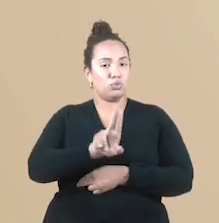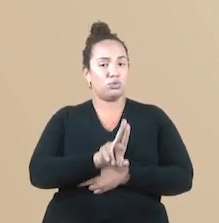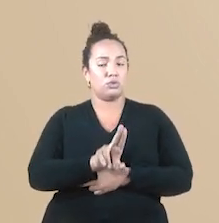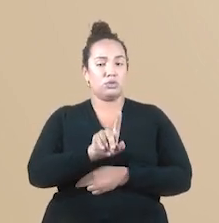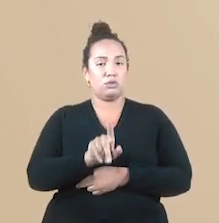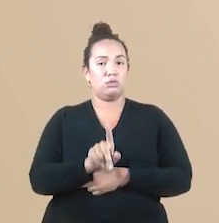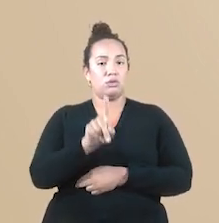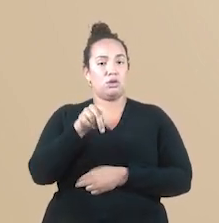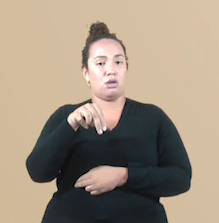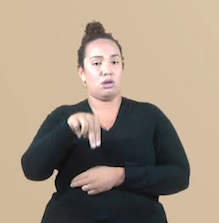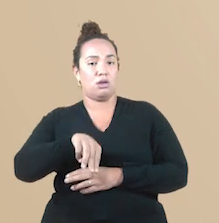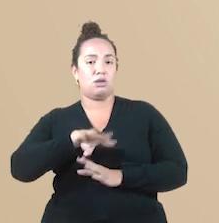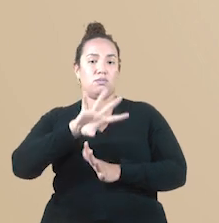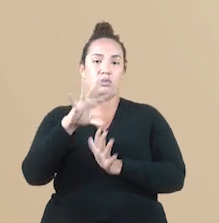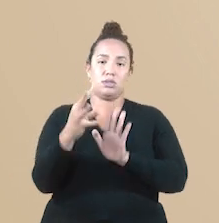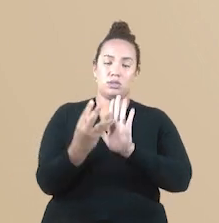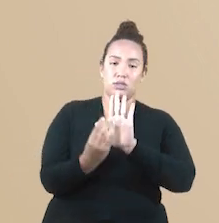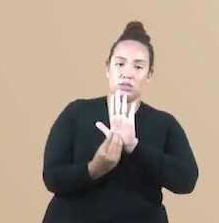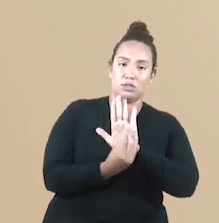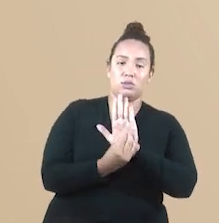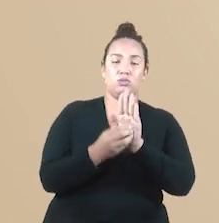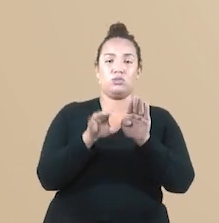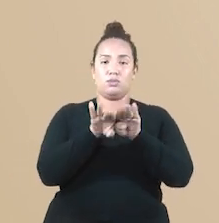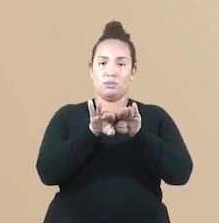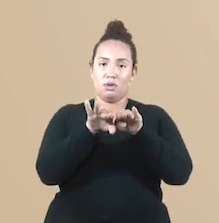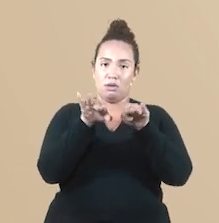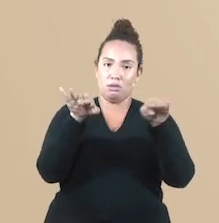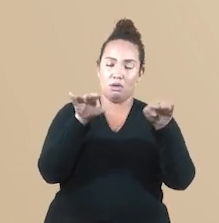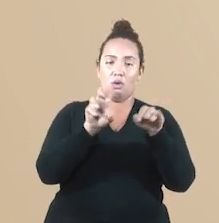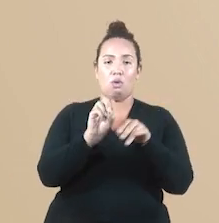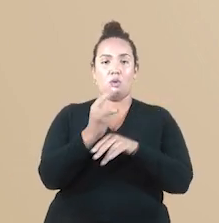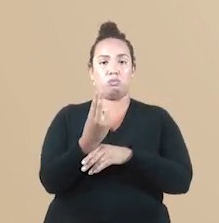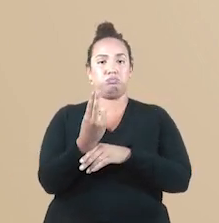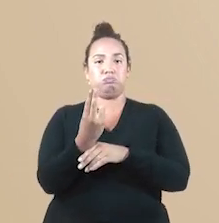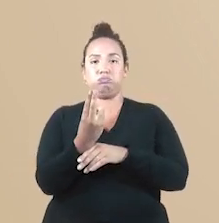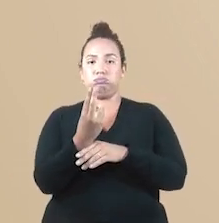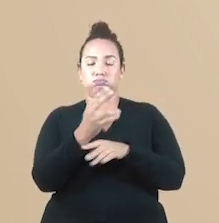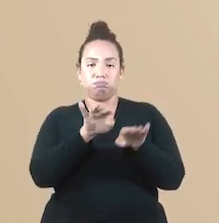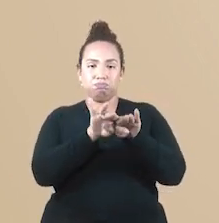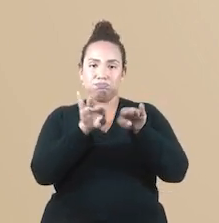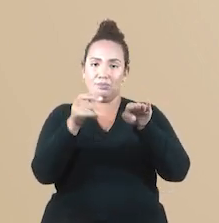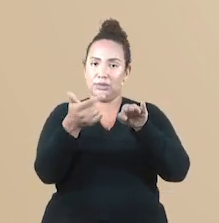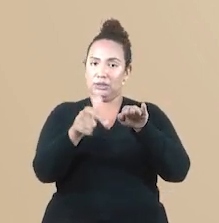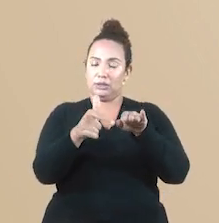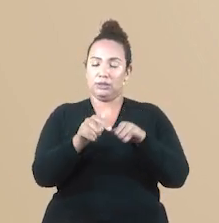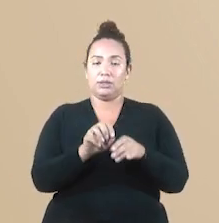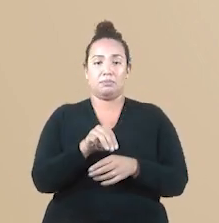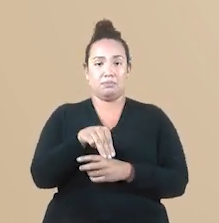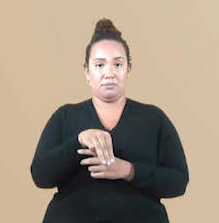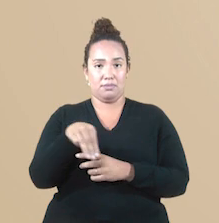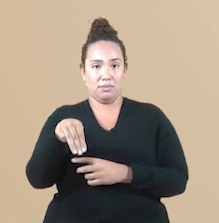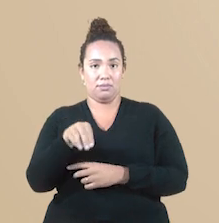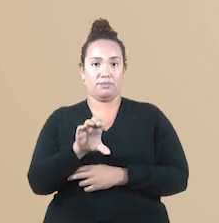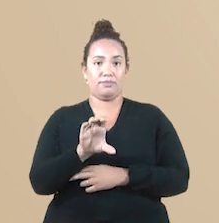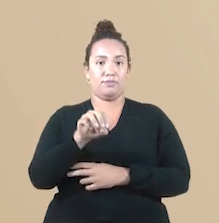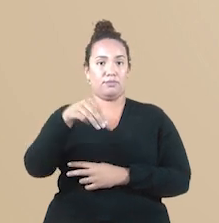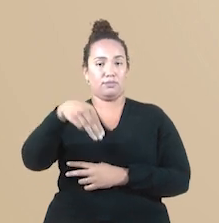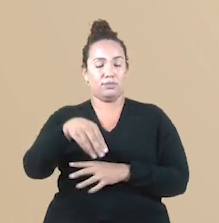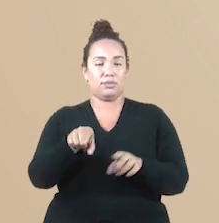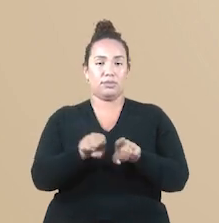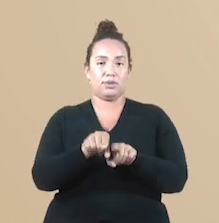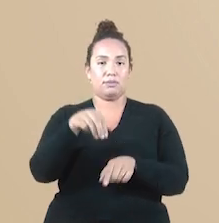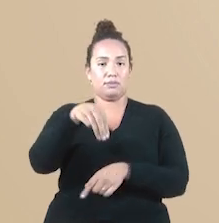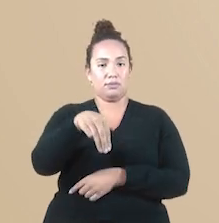de medidas não padronizadas e padronizadas, metros, centímetros e milímetros.